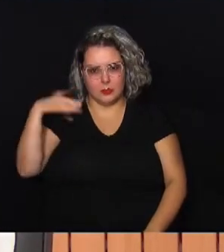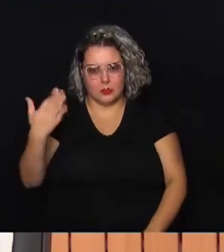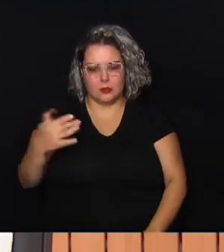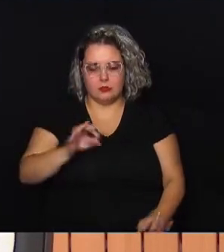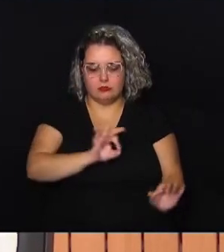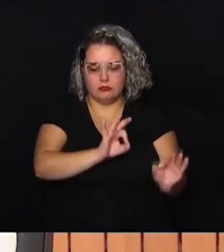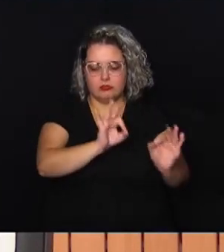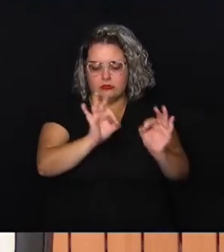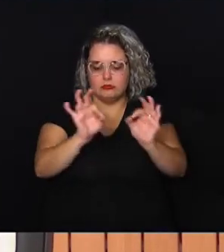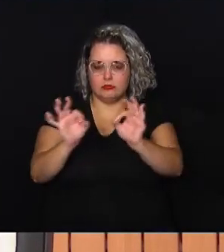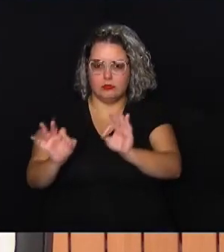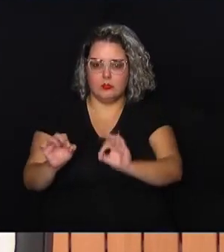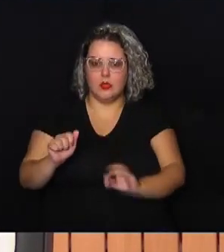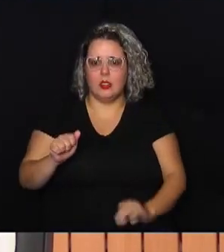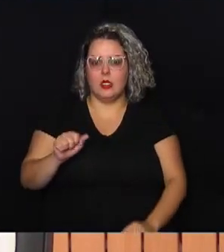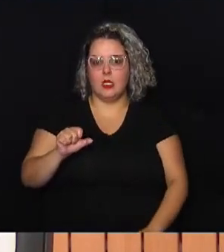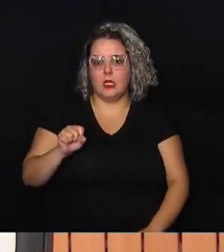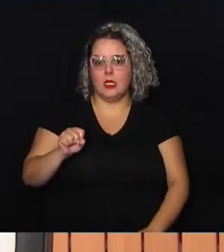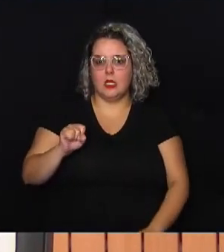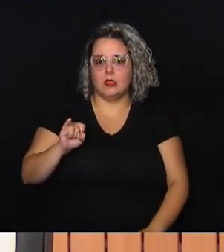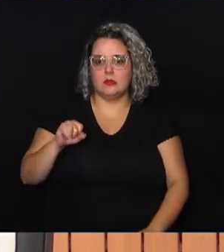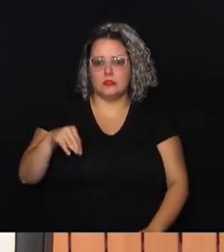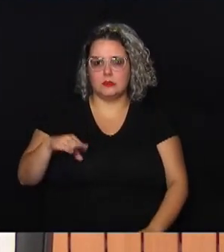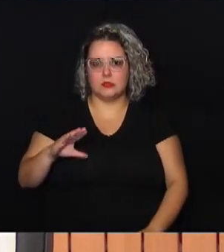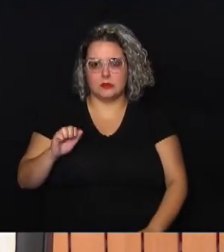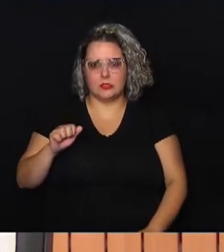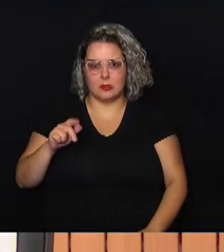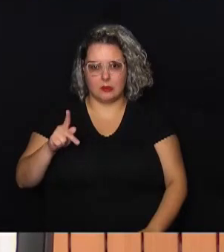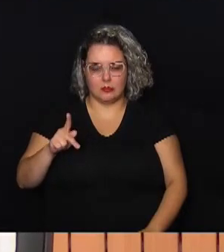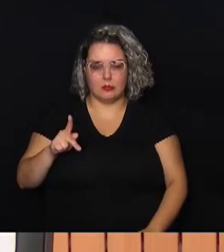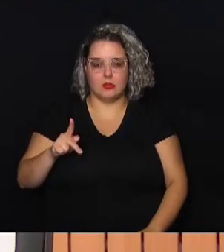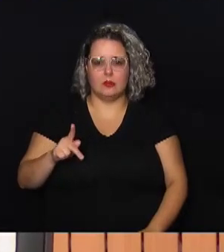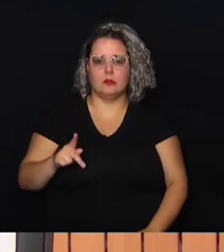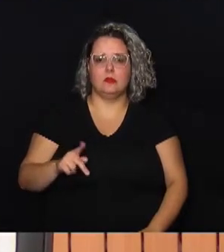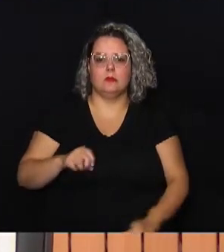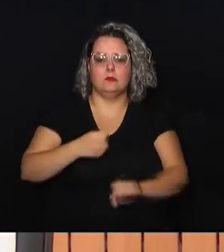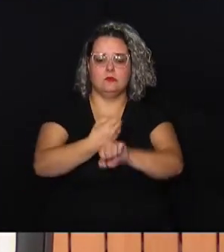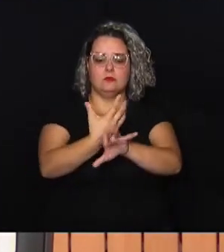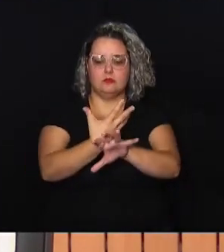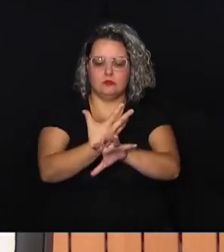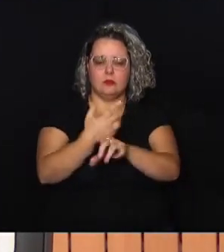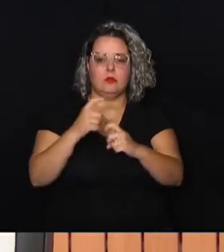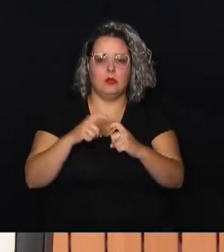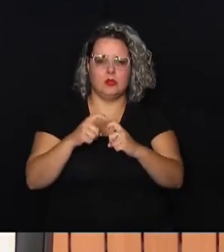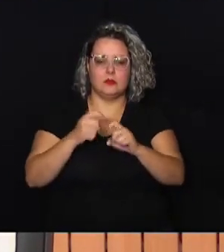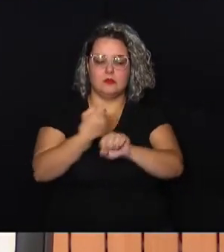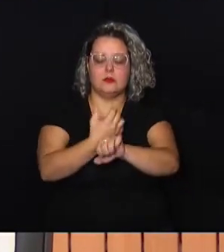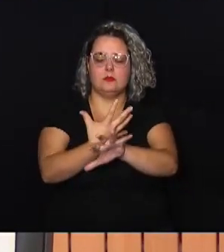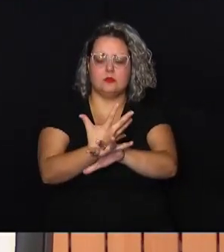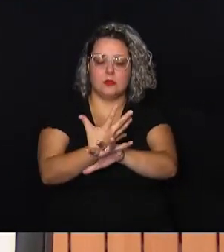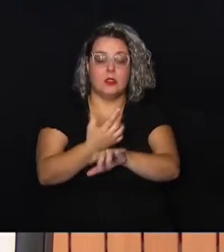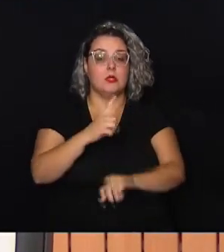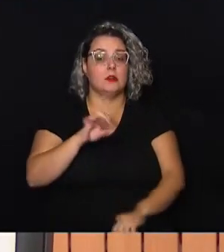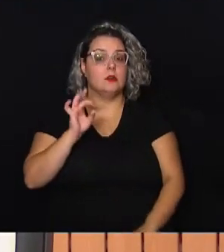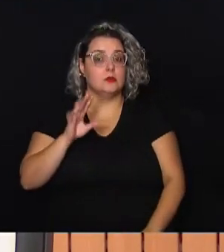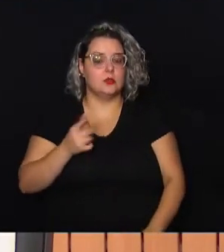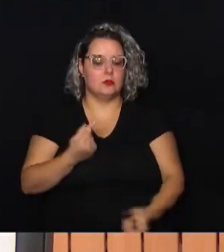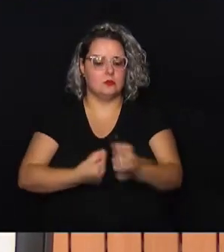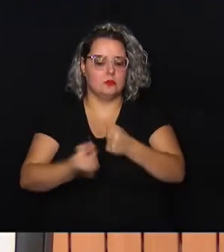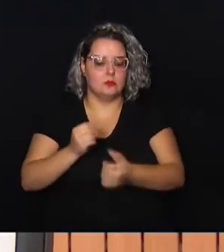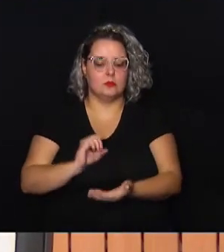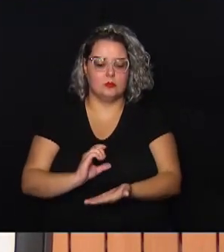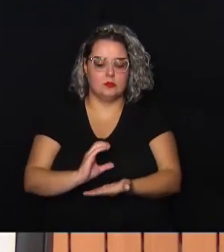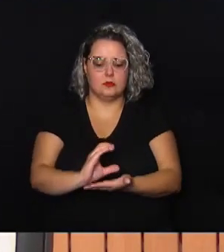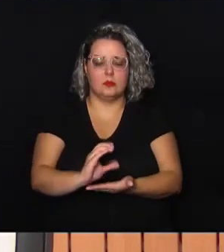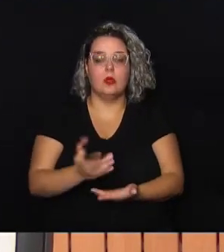monitorado pela Sincamp. Nós estamos na telesaúde investindo bastante, não só do ponto de vista financeiro, mas também